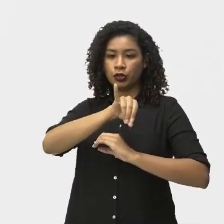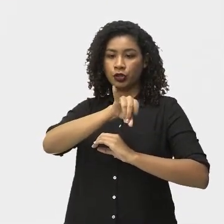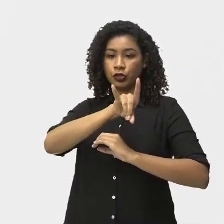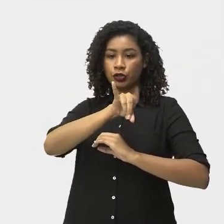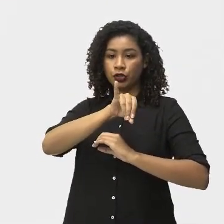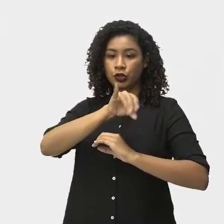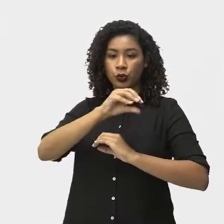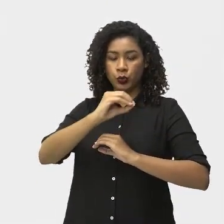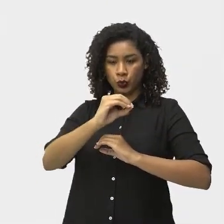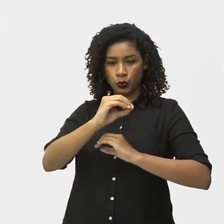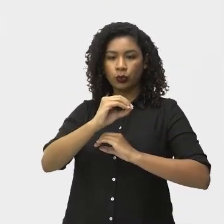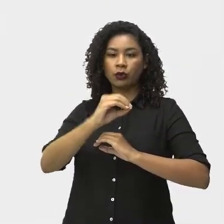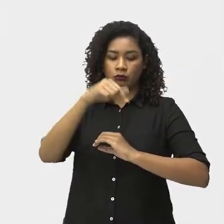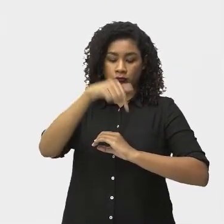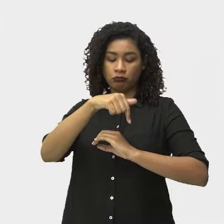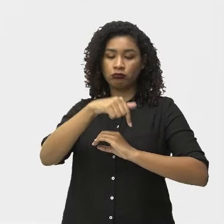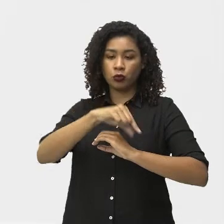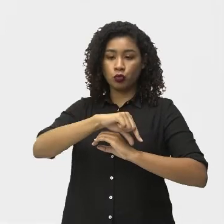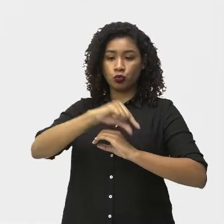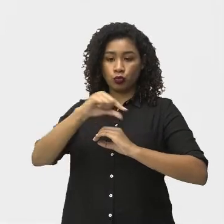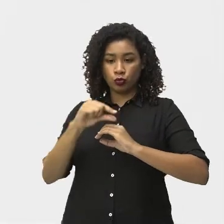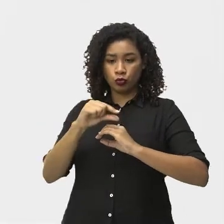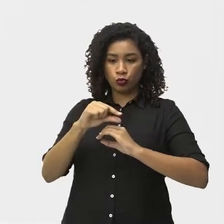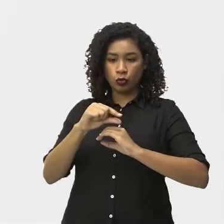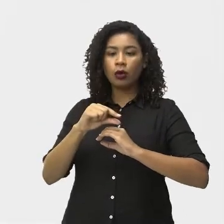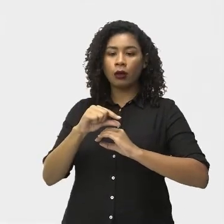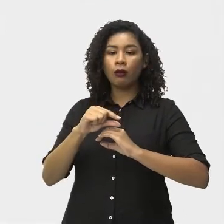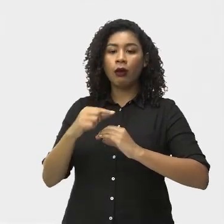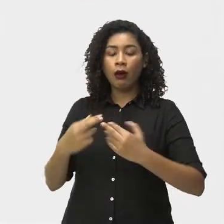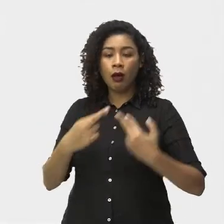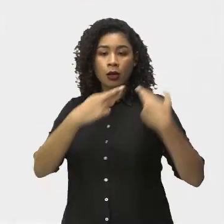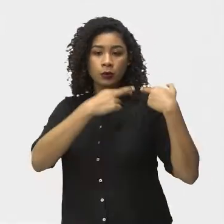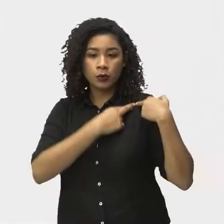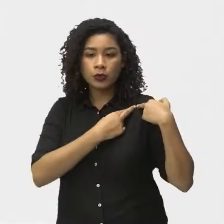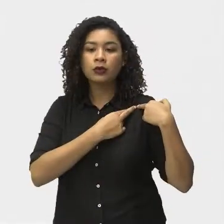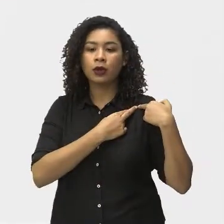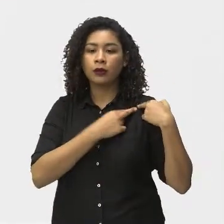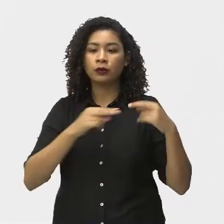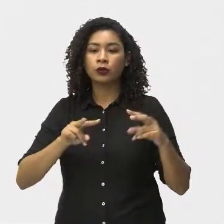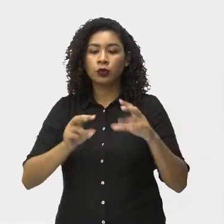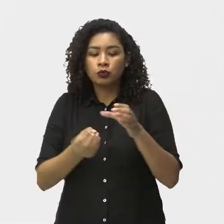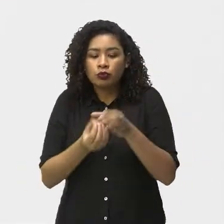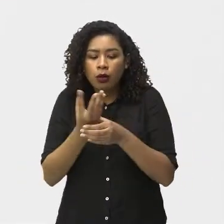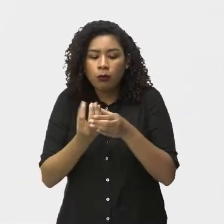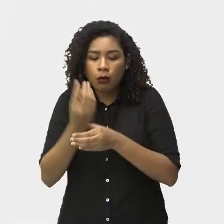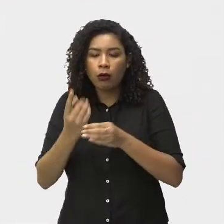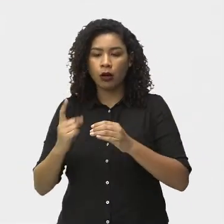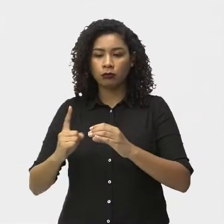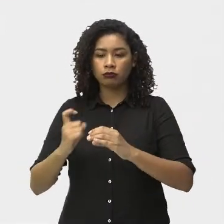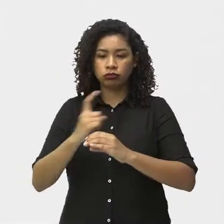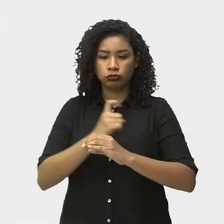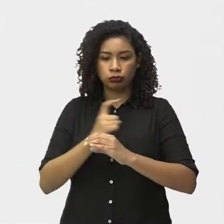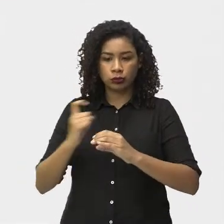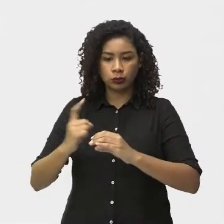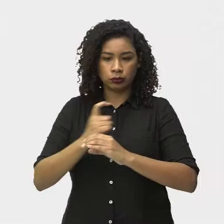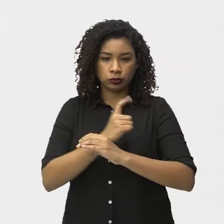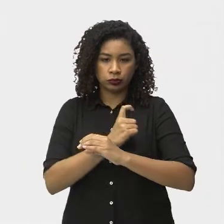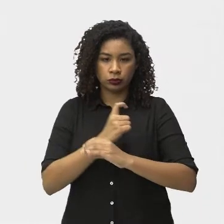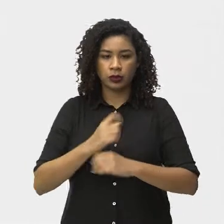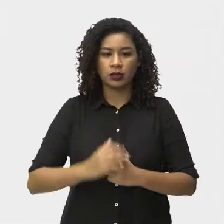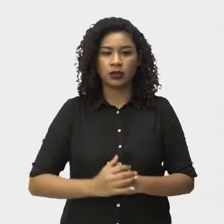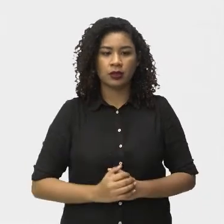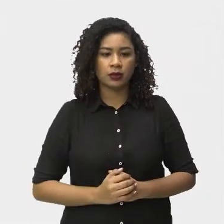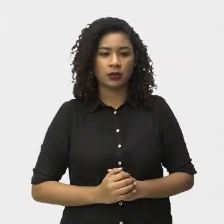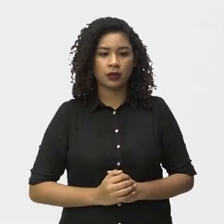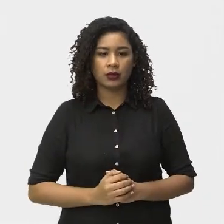de maturação do espermatozoide. Então, olha lá, possuem células intersticiais que sintetizam a testosterona. Essa aqui também,